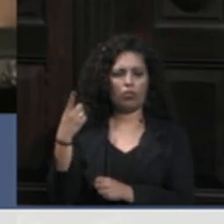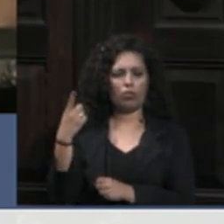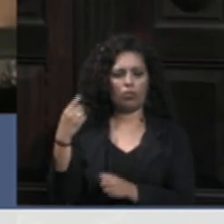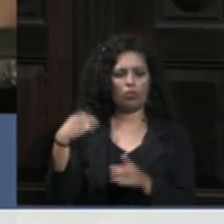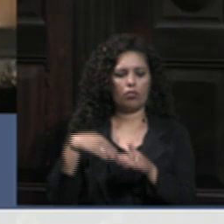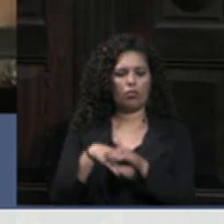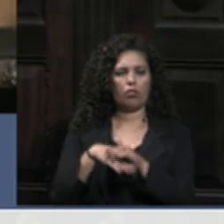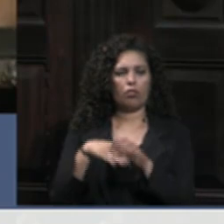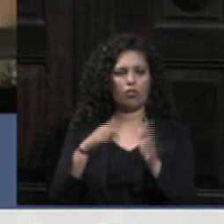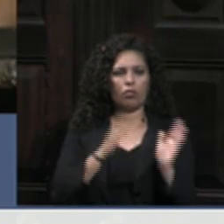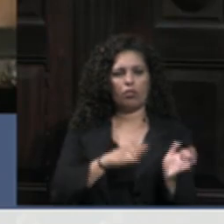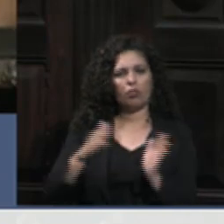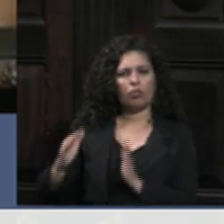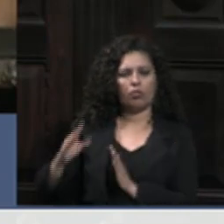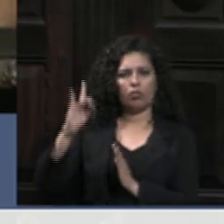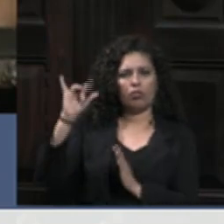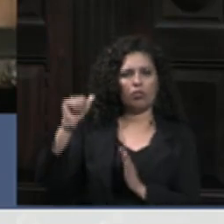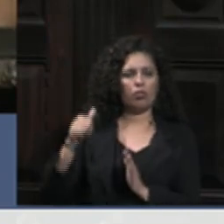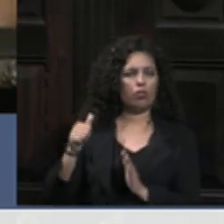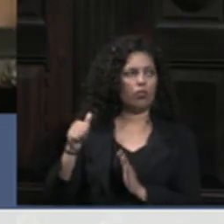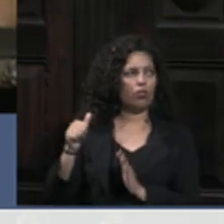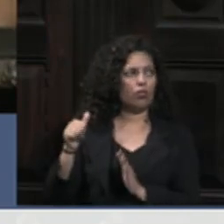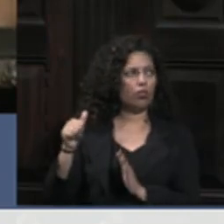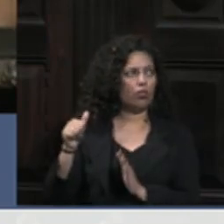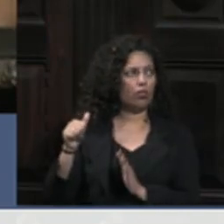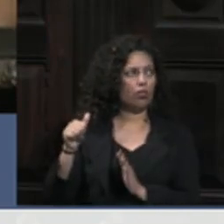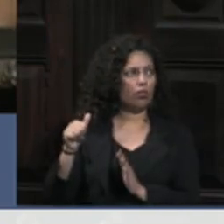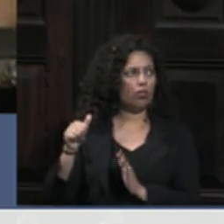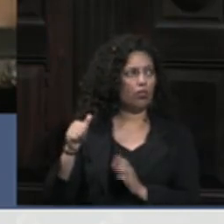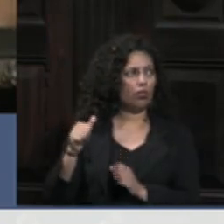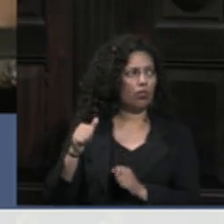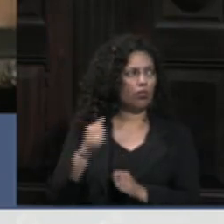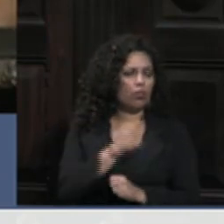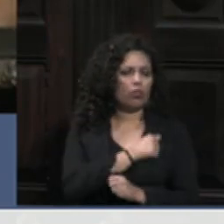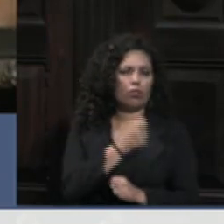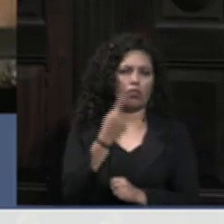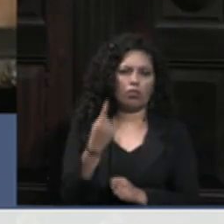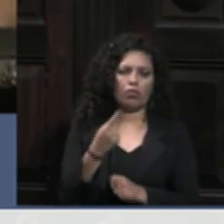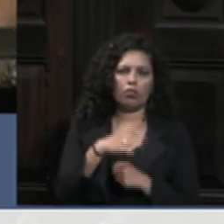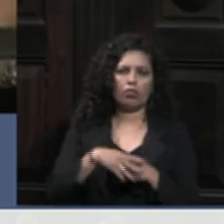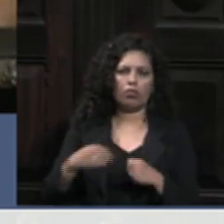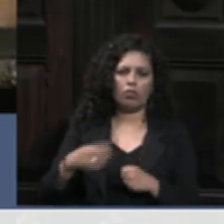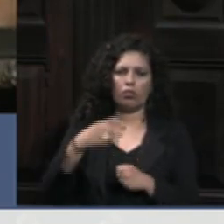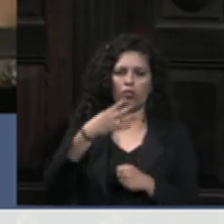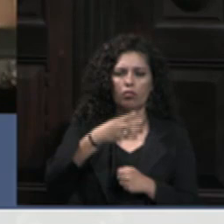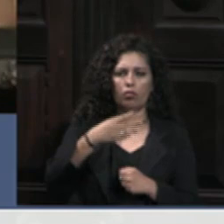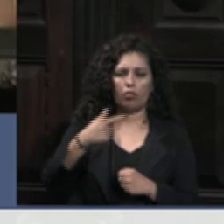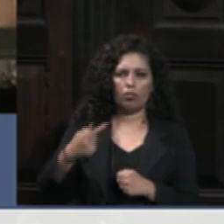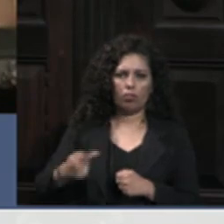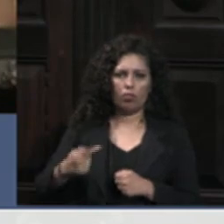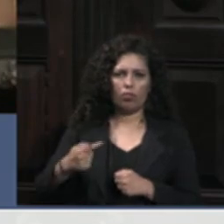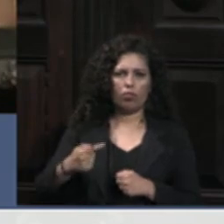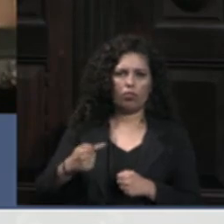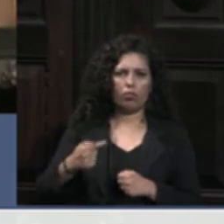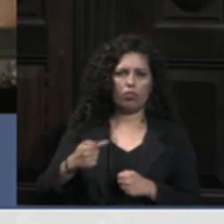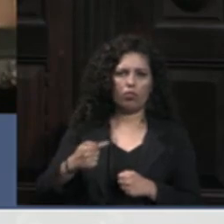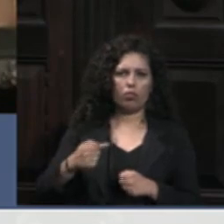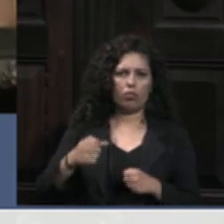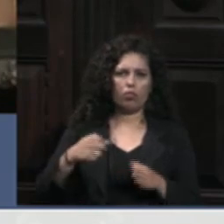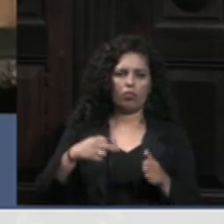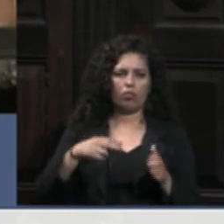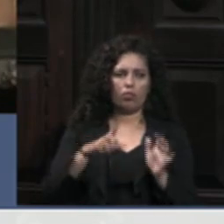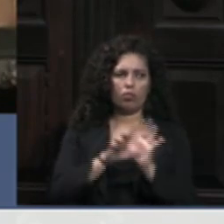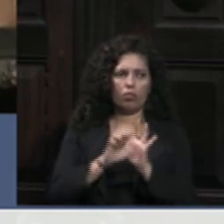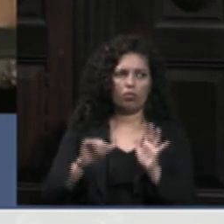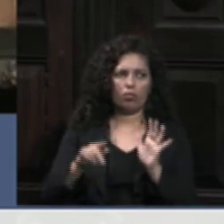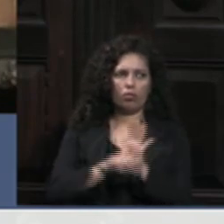Incluídos na ordem do dia, de acordo com o parágrafo 1º do artigo 47 do Regimento